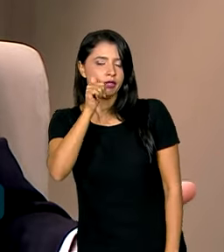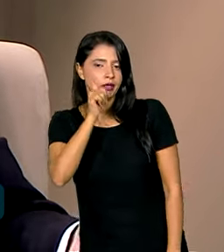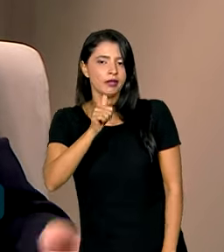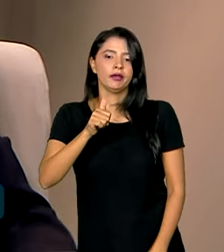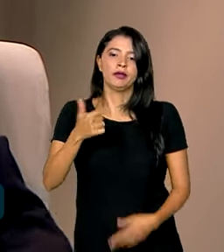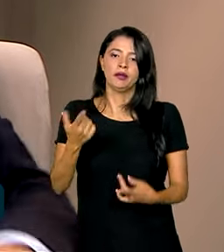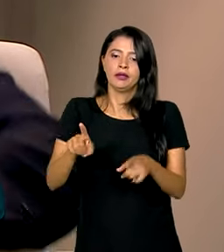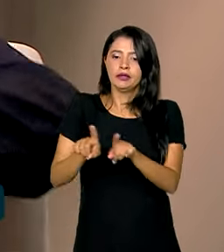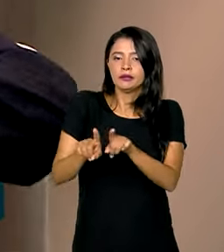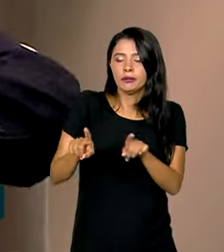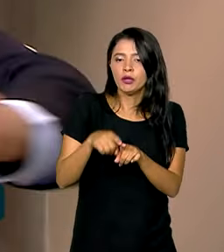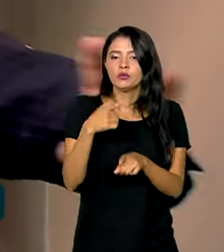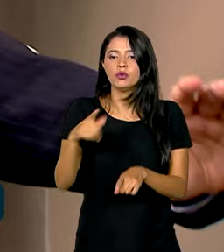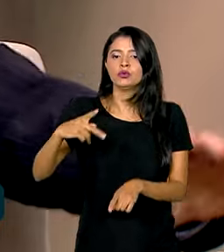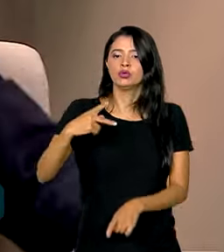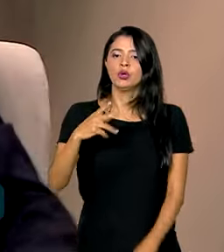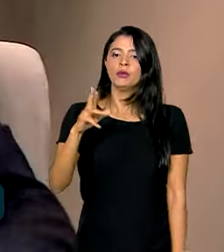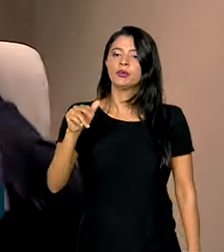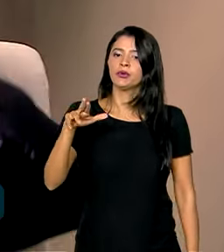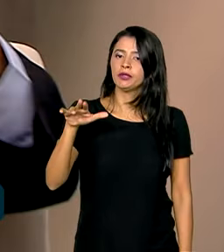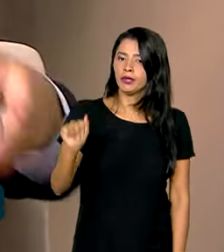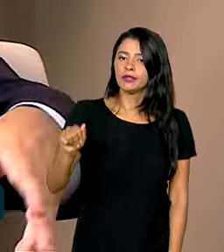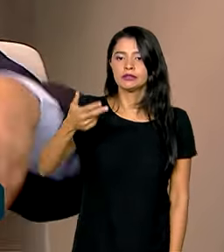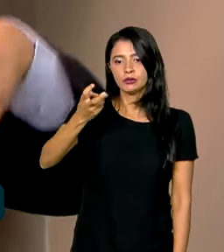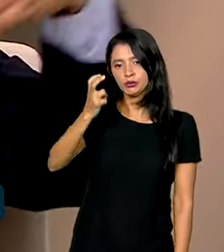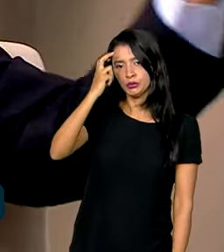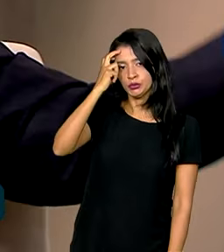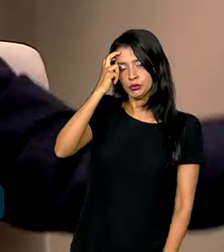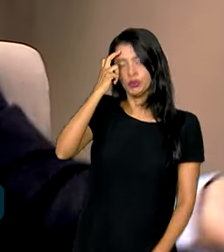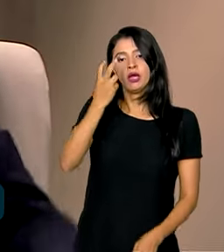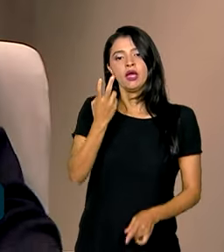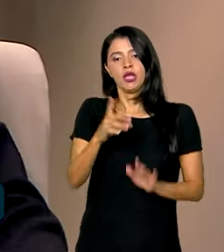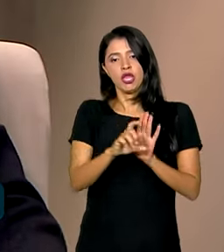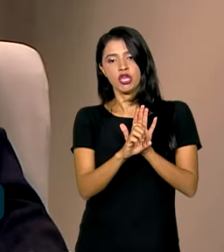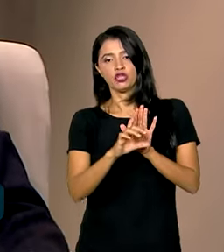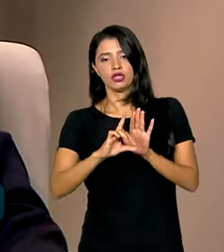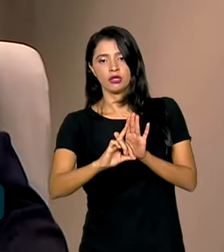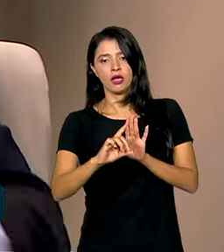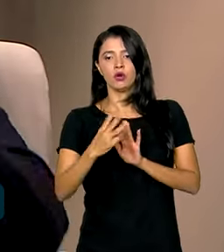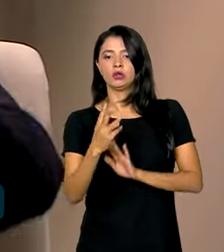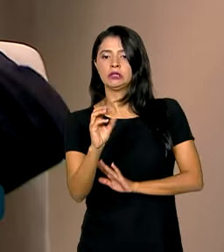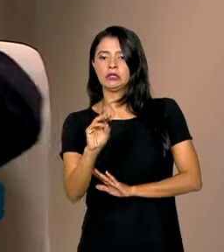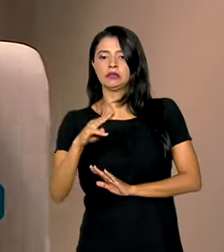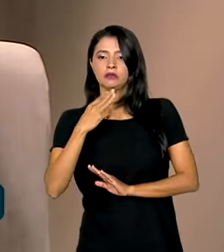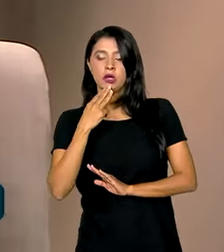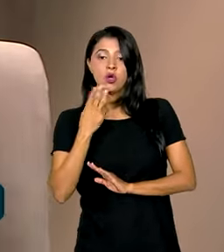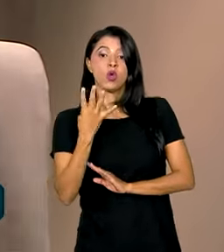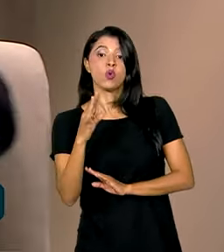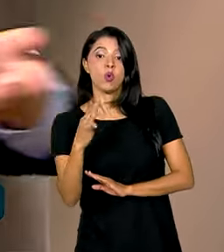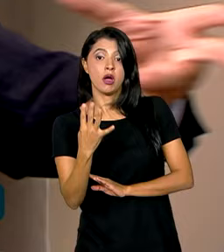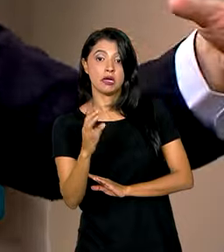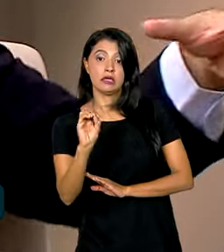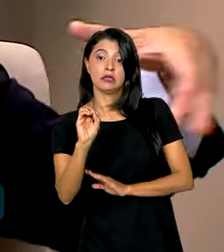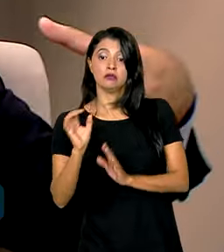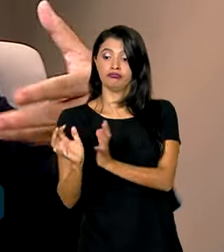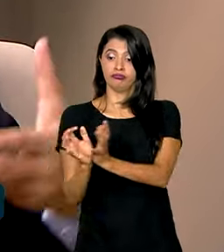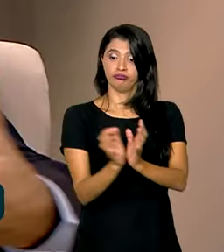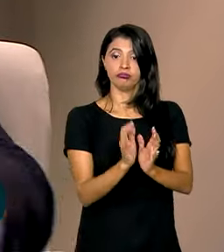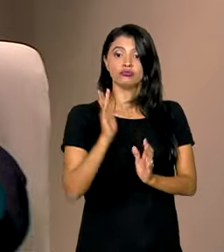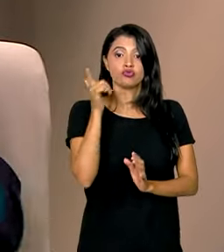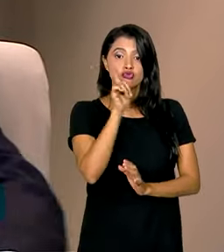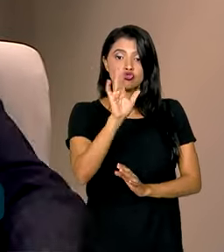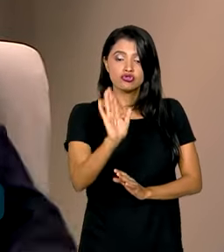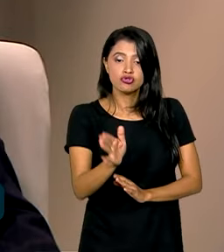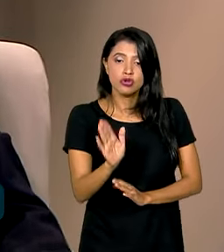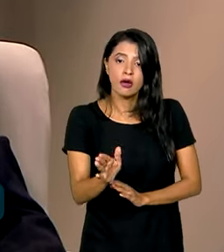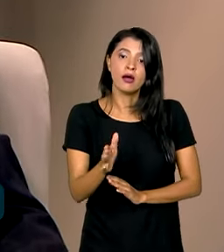PRONASSE Cultura, que é um programa, a meu ver, essencial, com edital de 30 milhões, 40 grupos já foram contemplados. São projetos culturais nas comunidades,